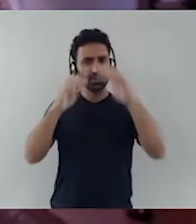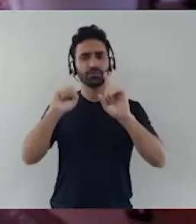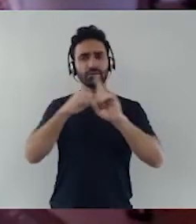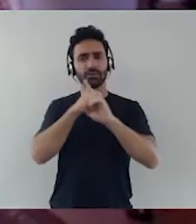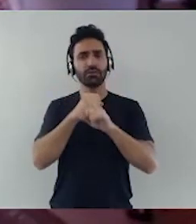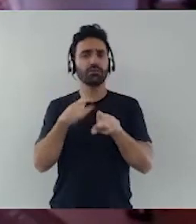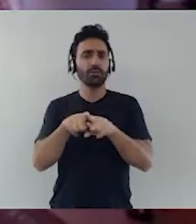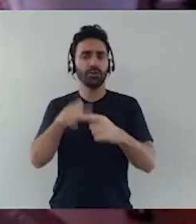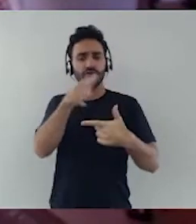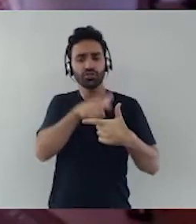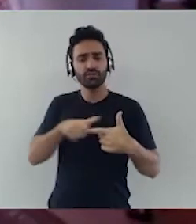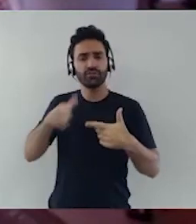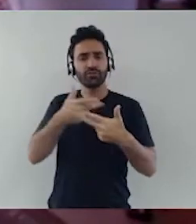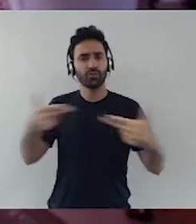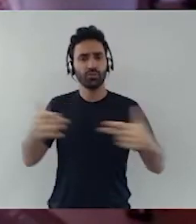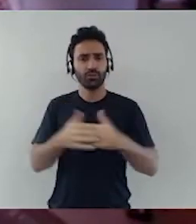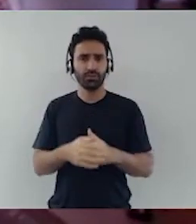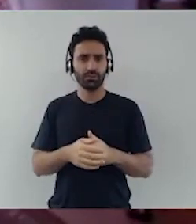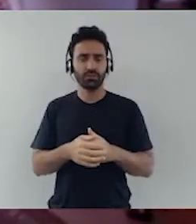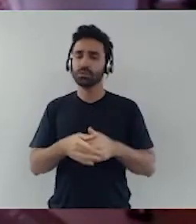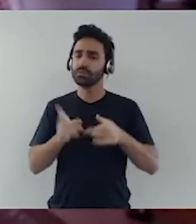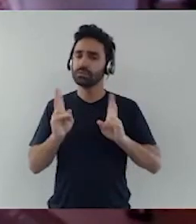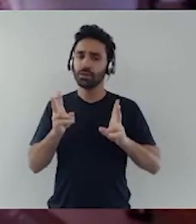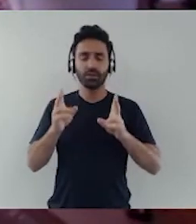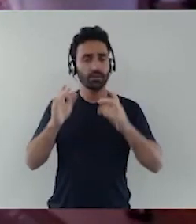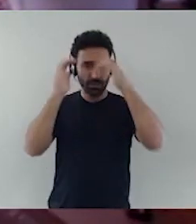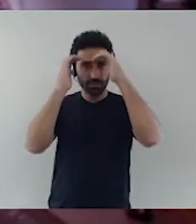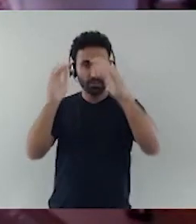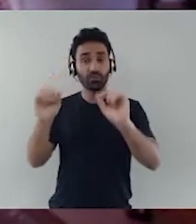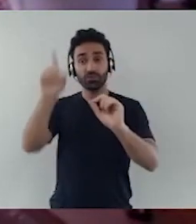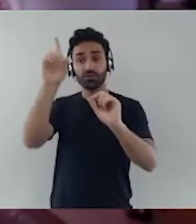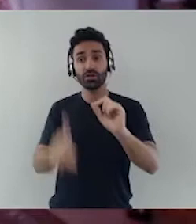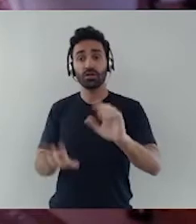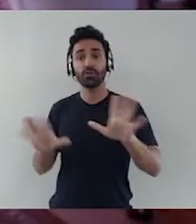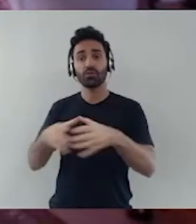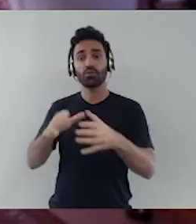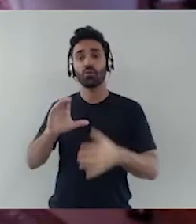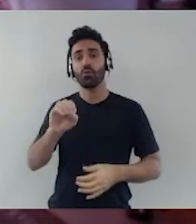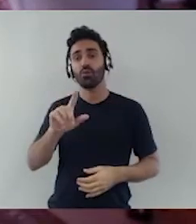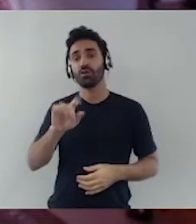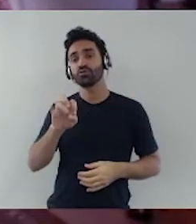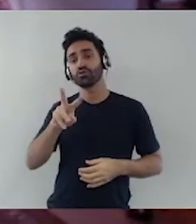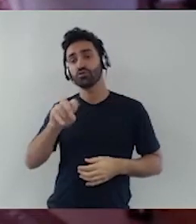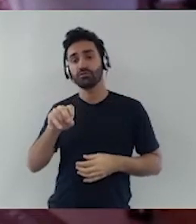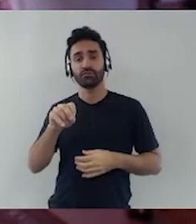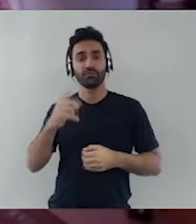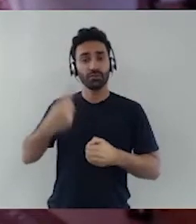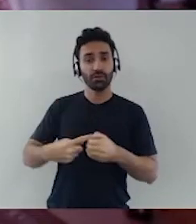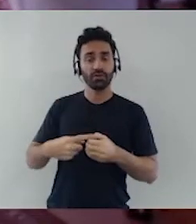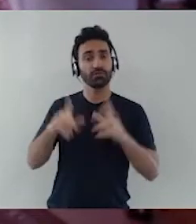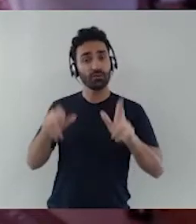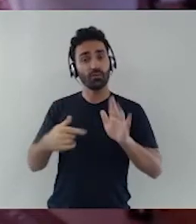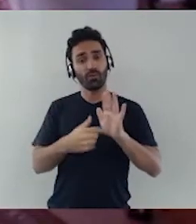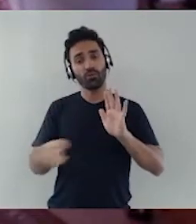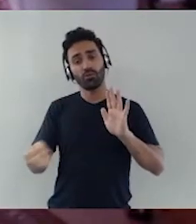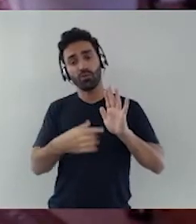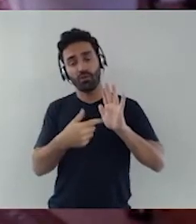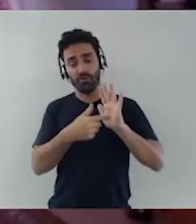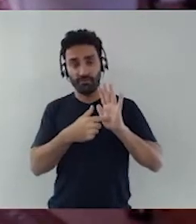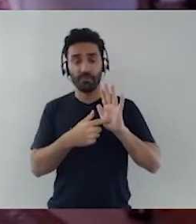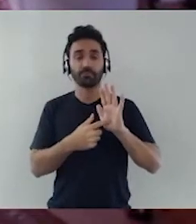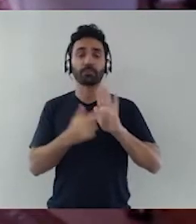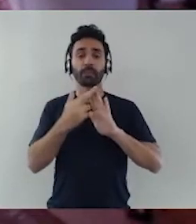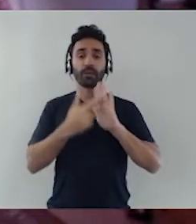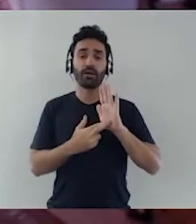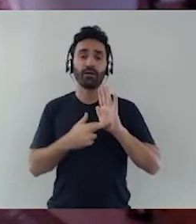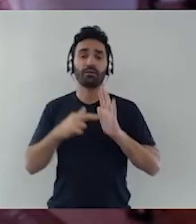cidade, sempre à luz do princípio do direito coletivo à cidade, tal como incluído na nova agenda urbana